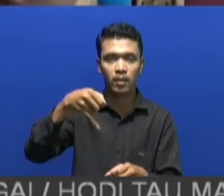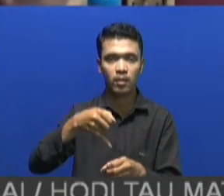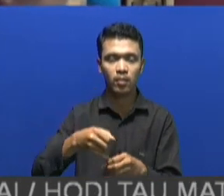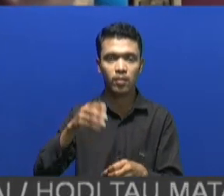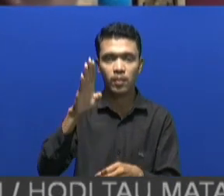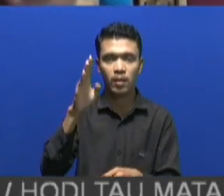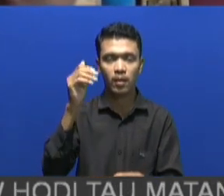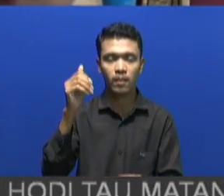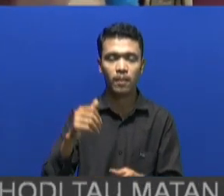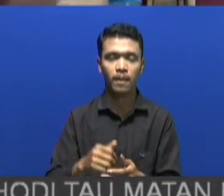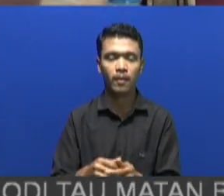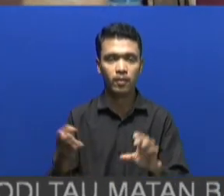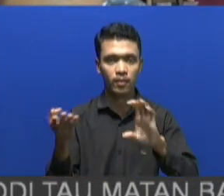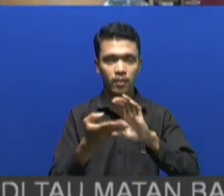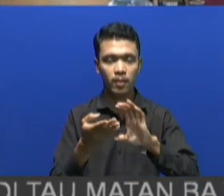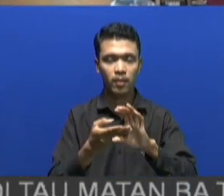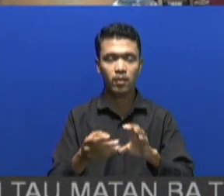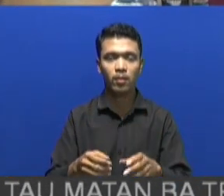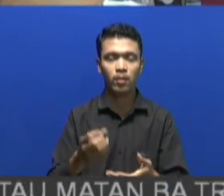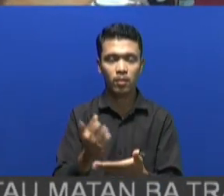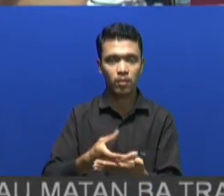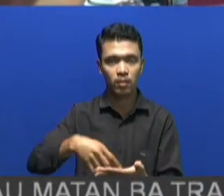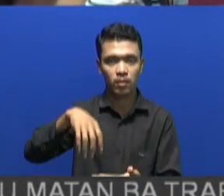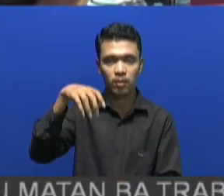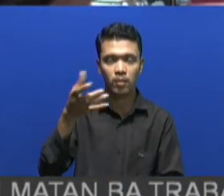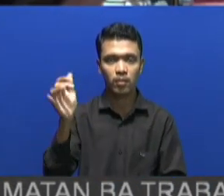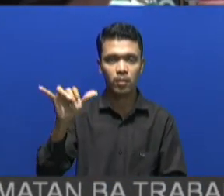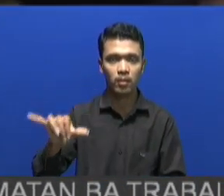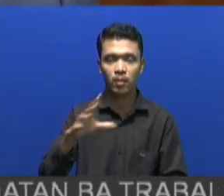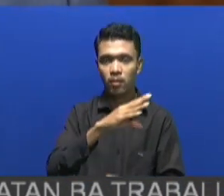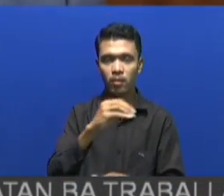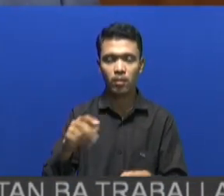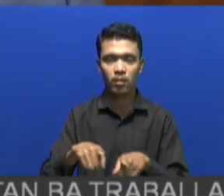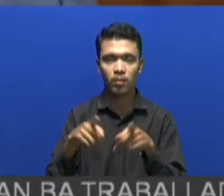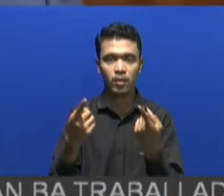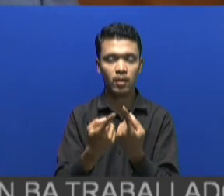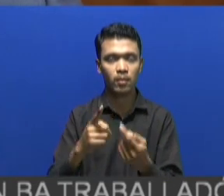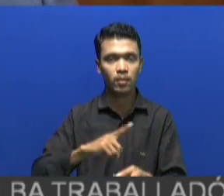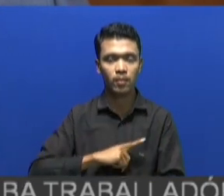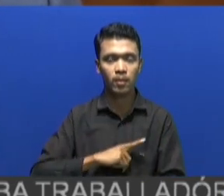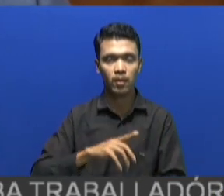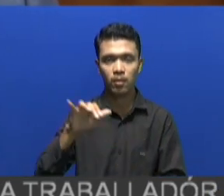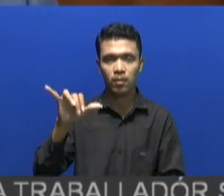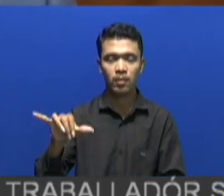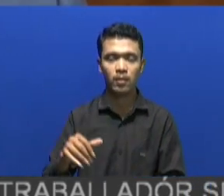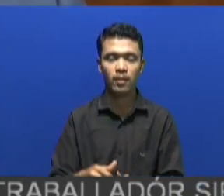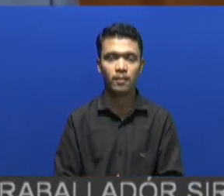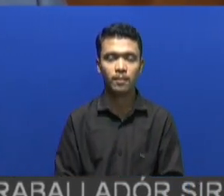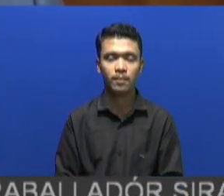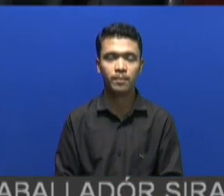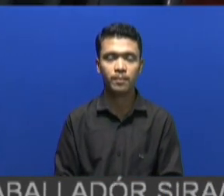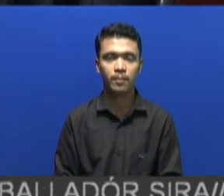Banco de Desenvolvimento Multilateral, Fundo Recursões Sine Sira, no investidor setor privado Sira. Instituto Político no